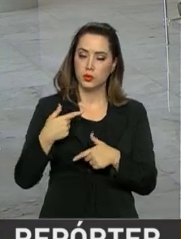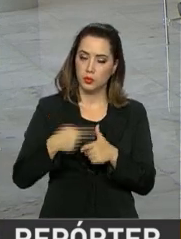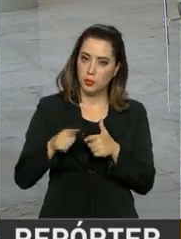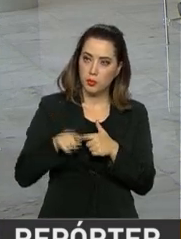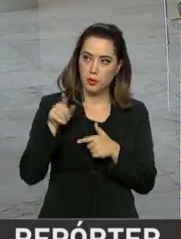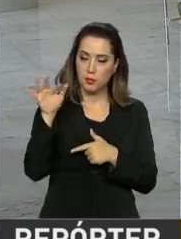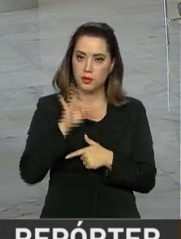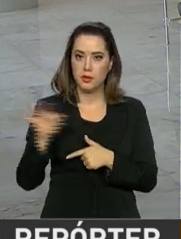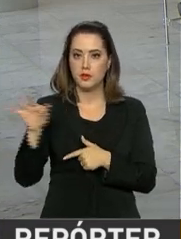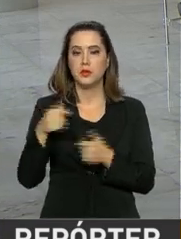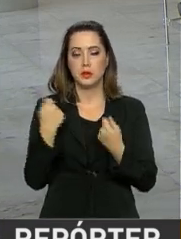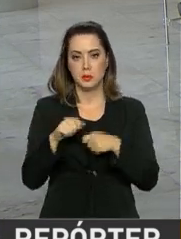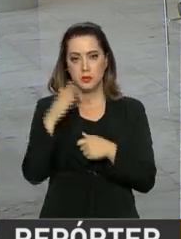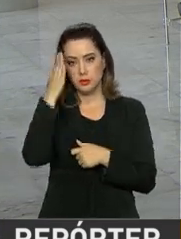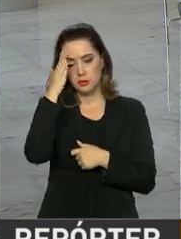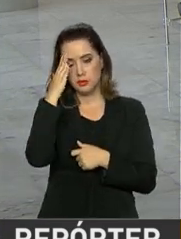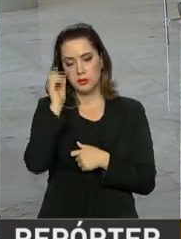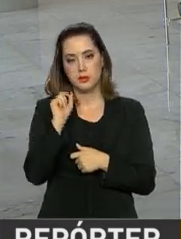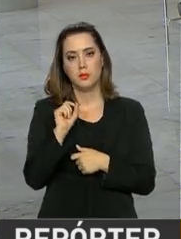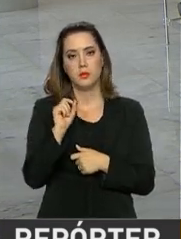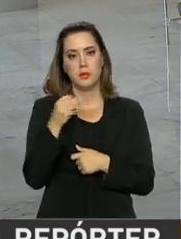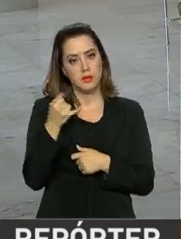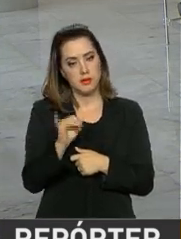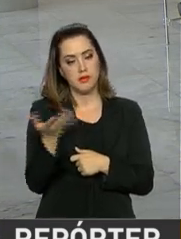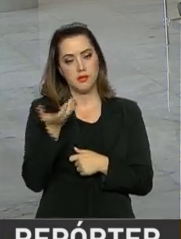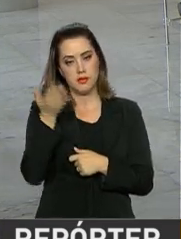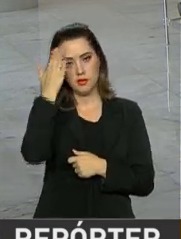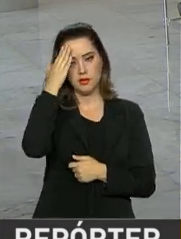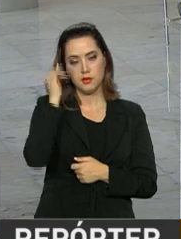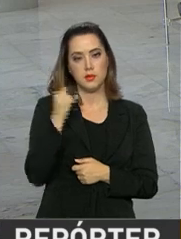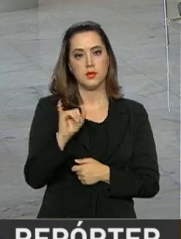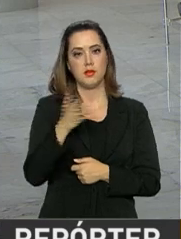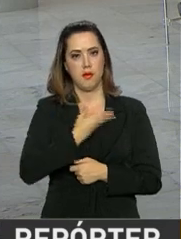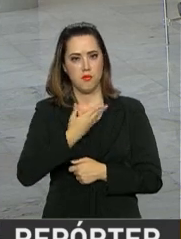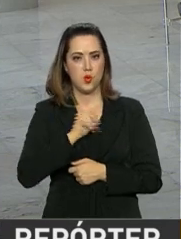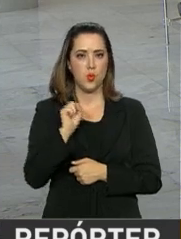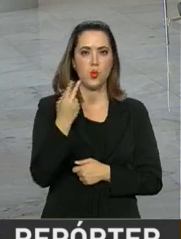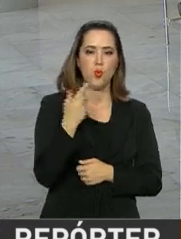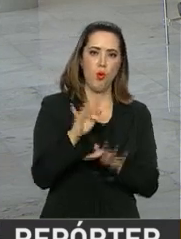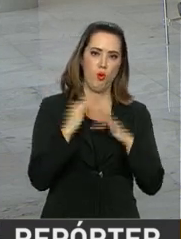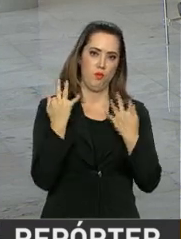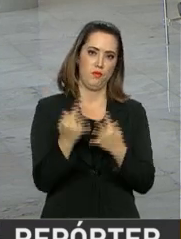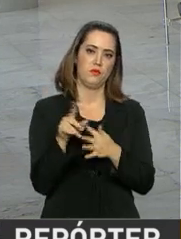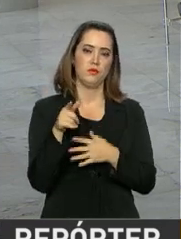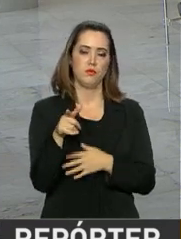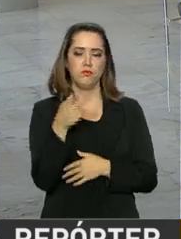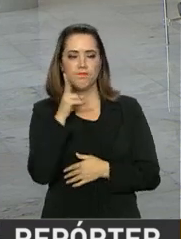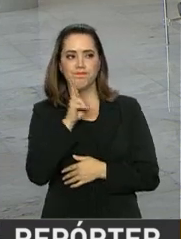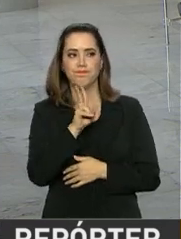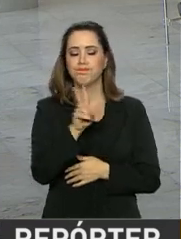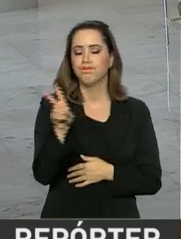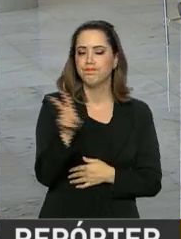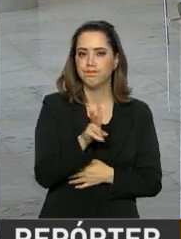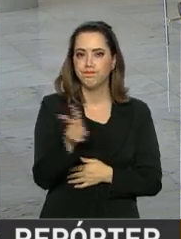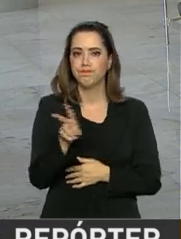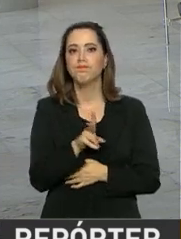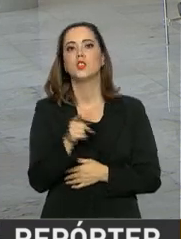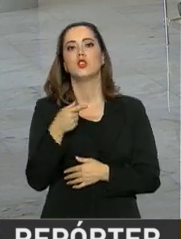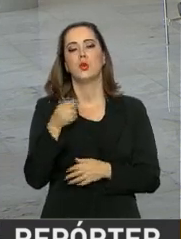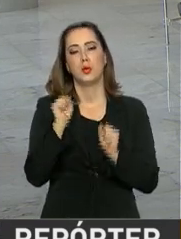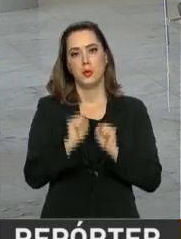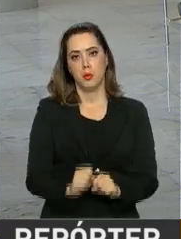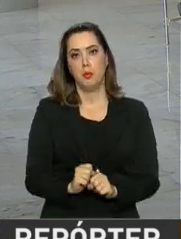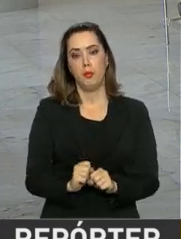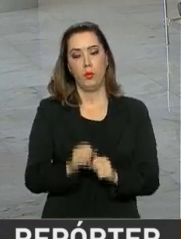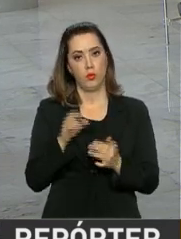brasileira. Quem quiser entrar em contato, saber mais sobre os seus familiares ou amigos que estivessem na cidade de Nice ou próxima da cidade de Nice, pode